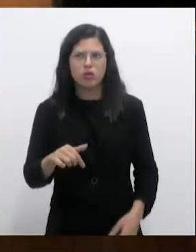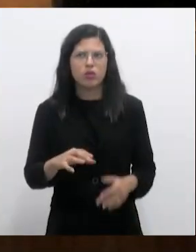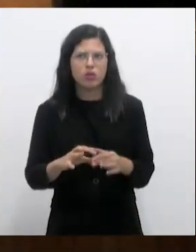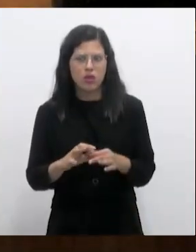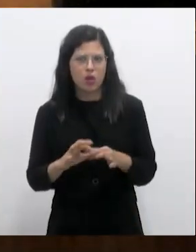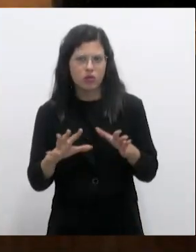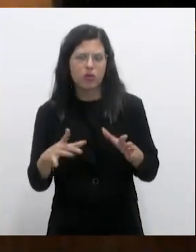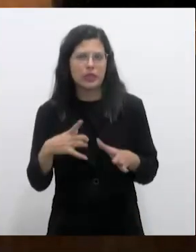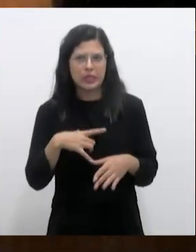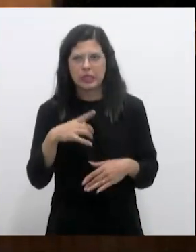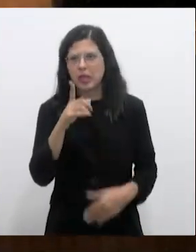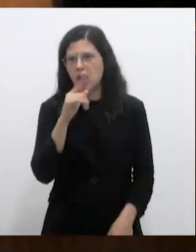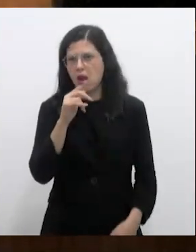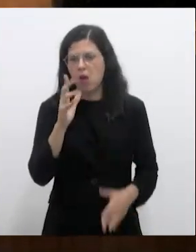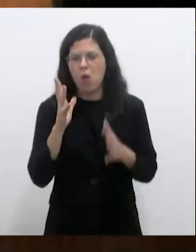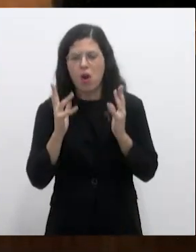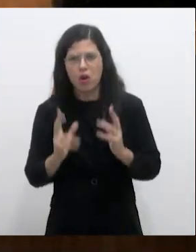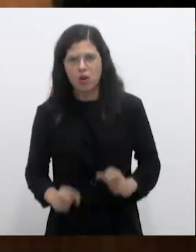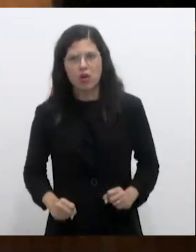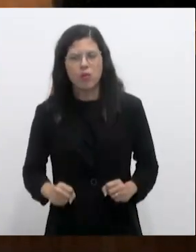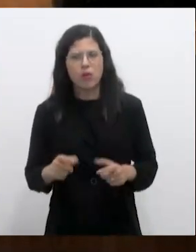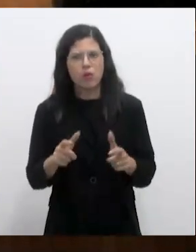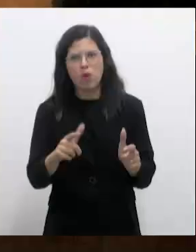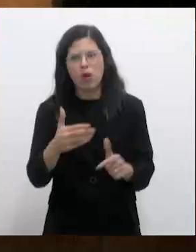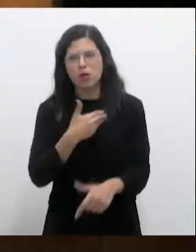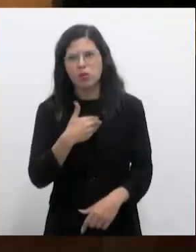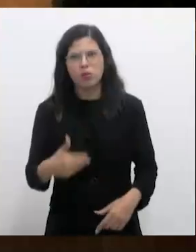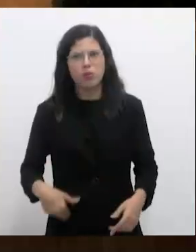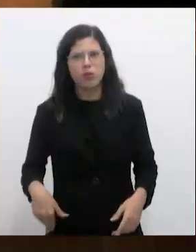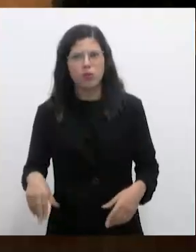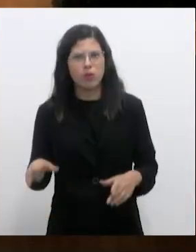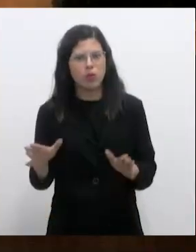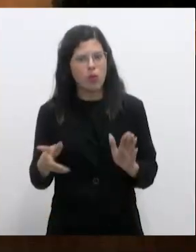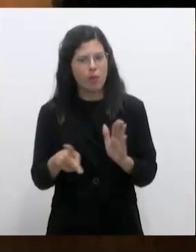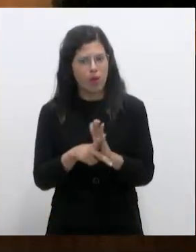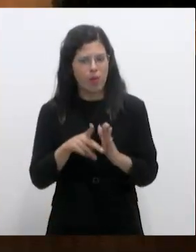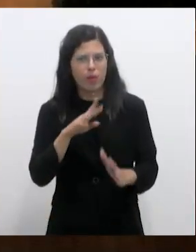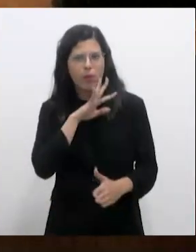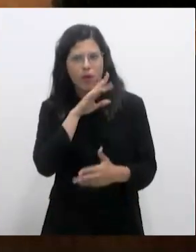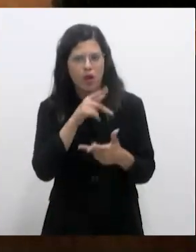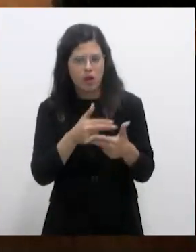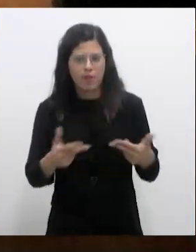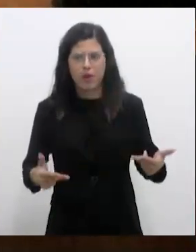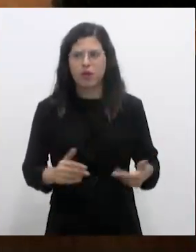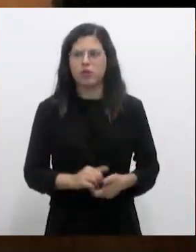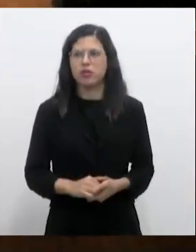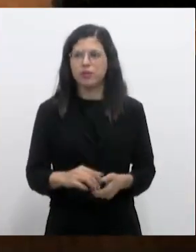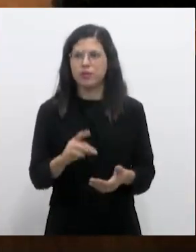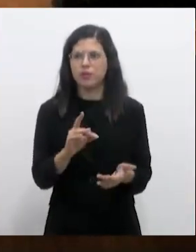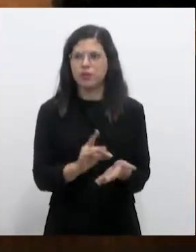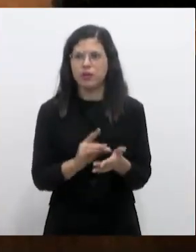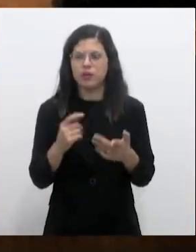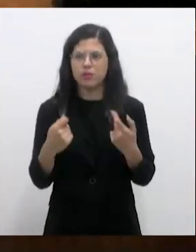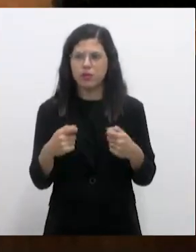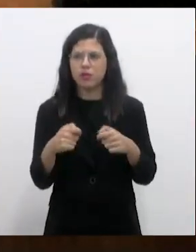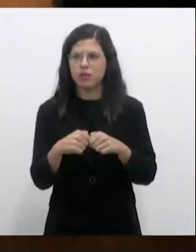água potável em ambientes públicos destinadas a animais. Na verdade, isso tem que ser